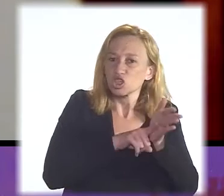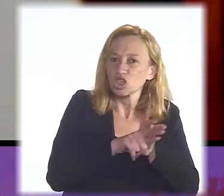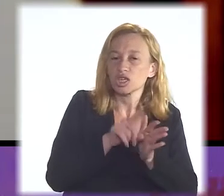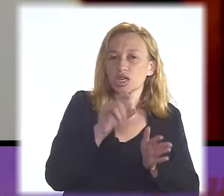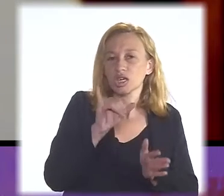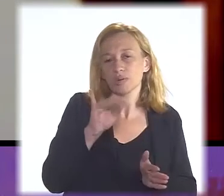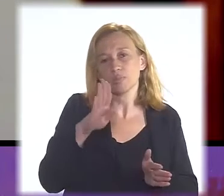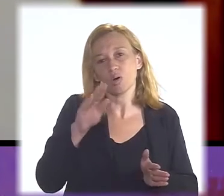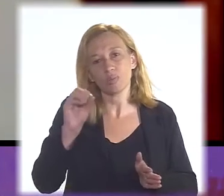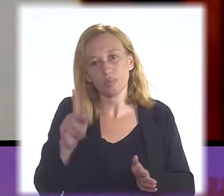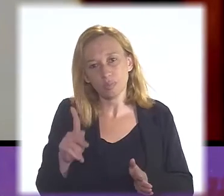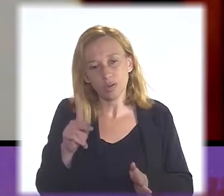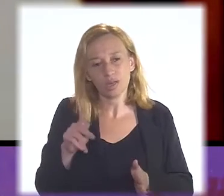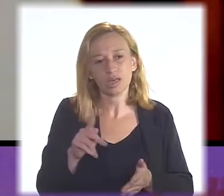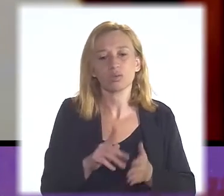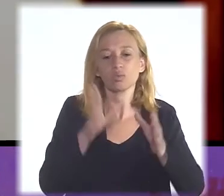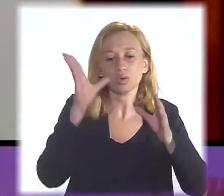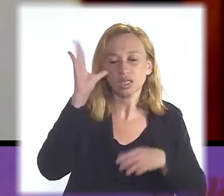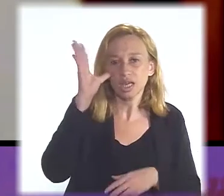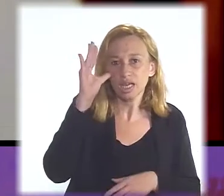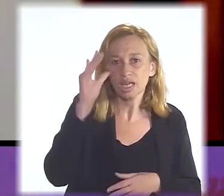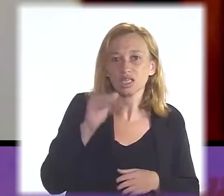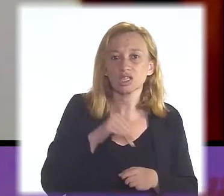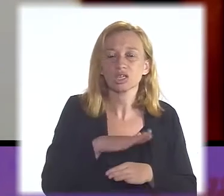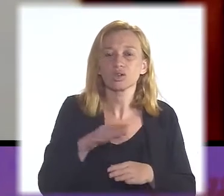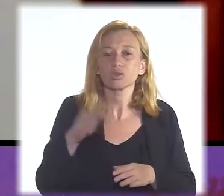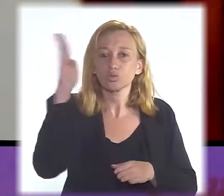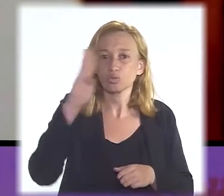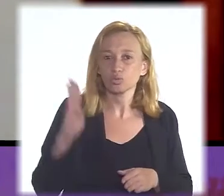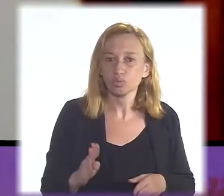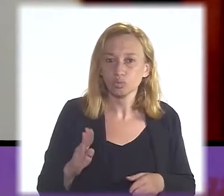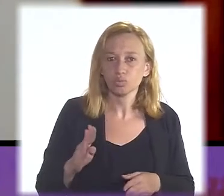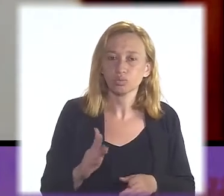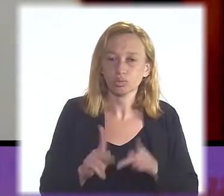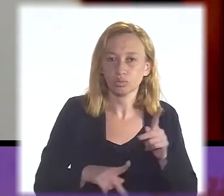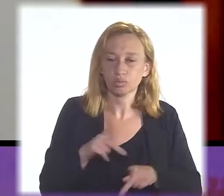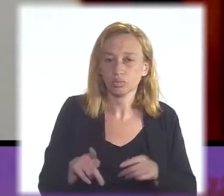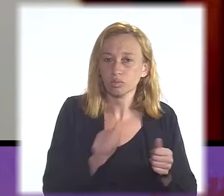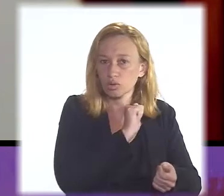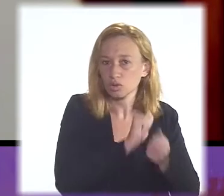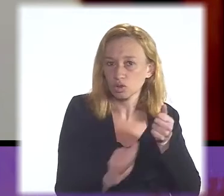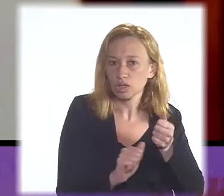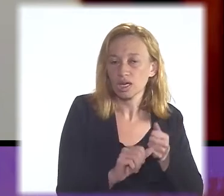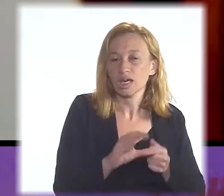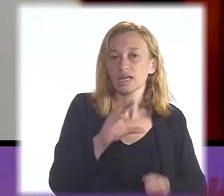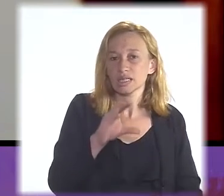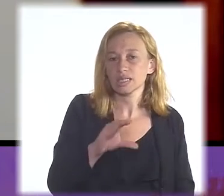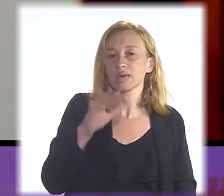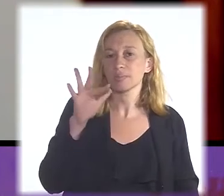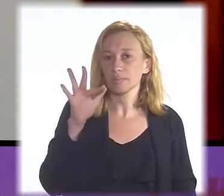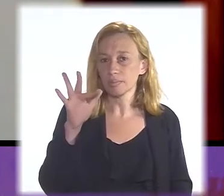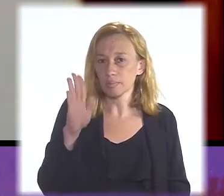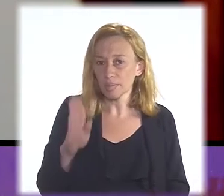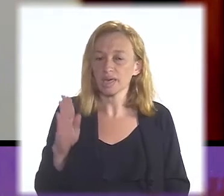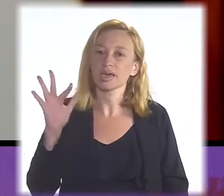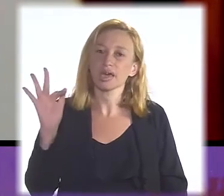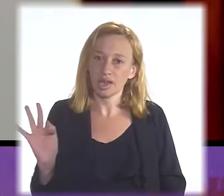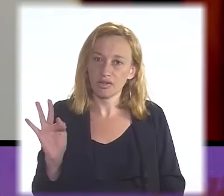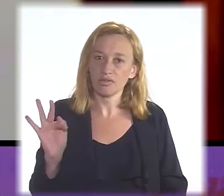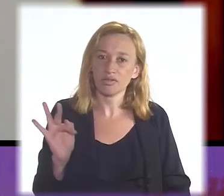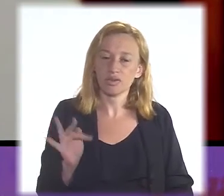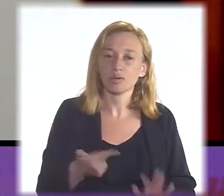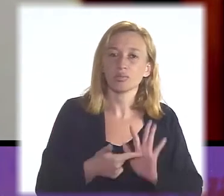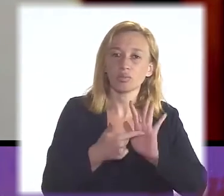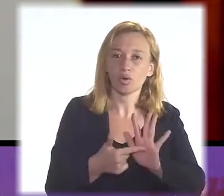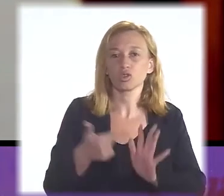do IBOP sobre o interesse do povo brasileiro pelos esportes. A CBF, ela